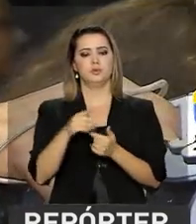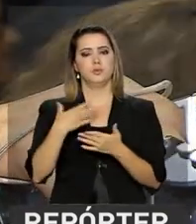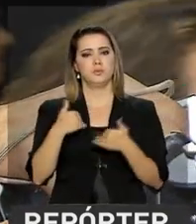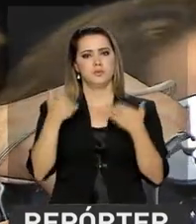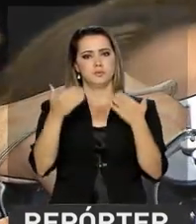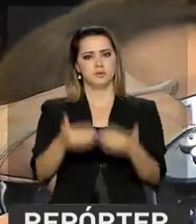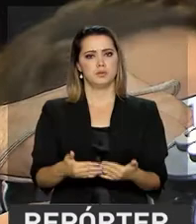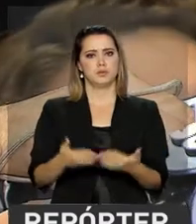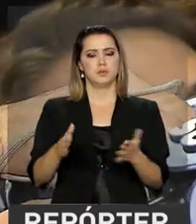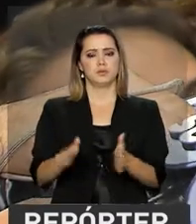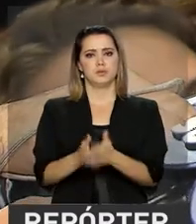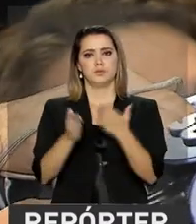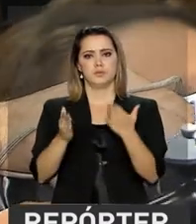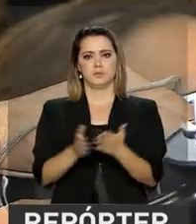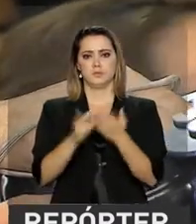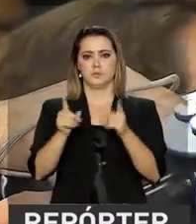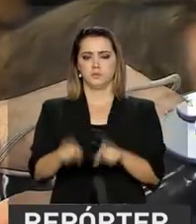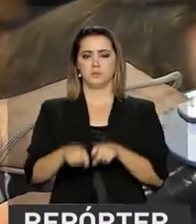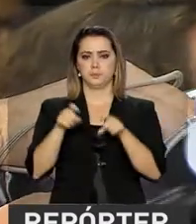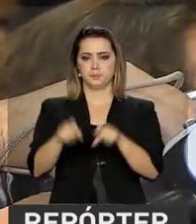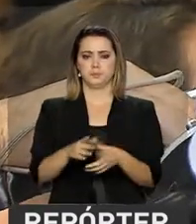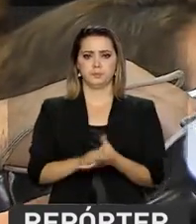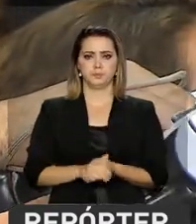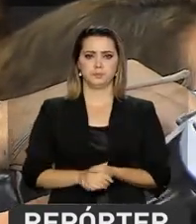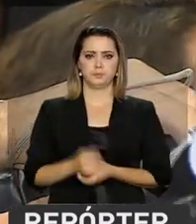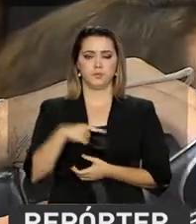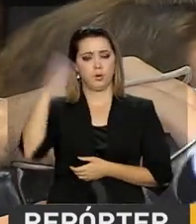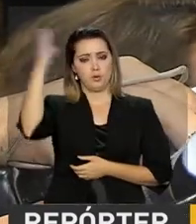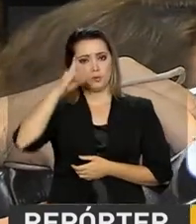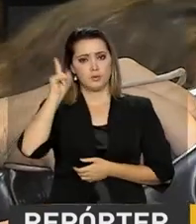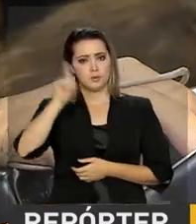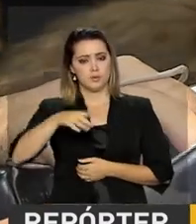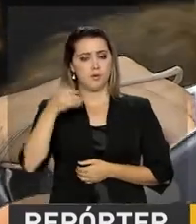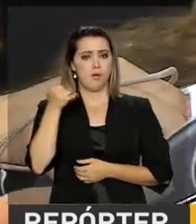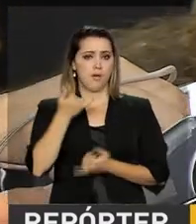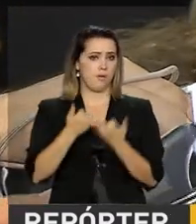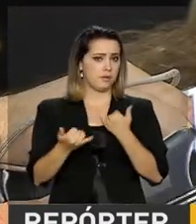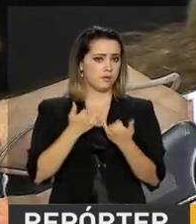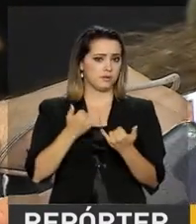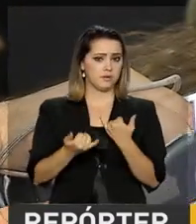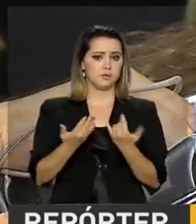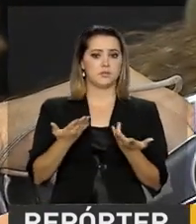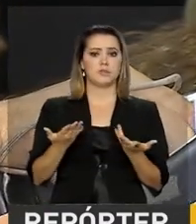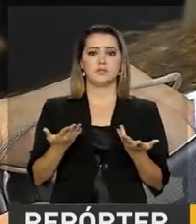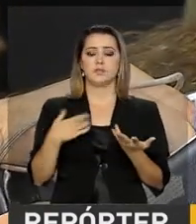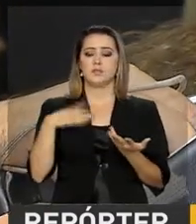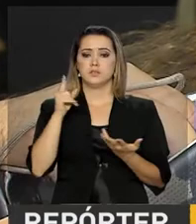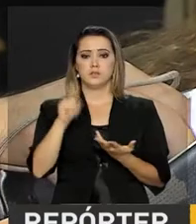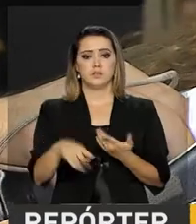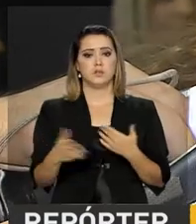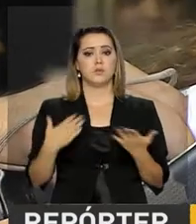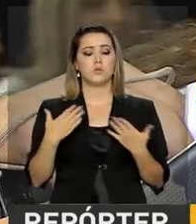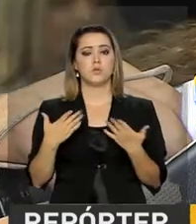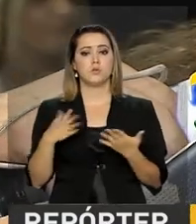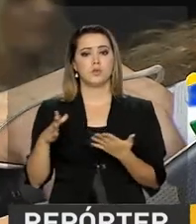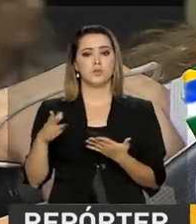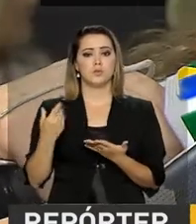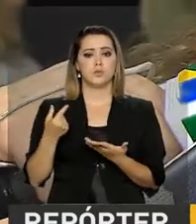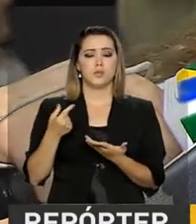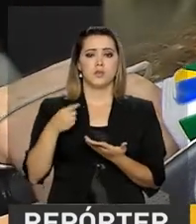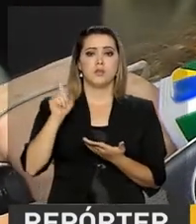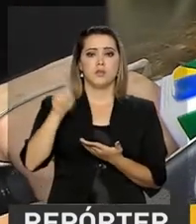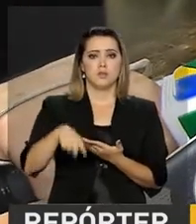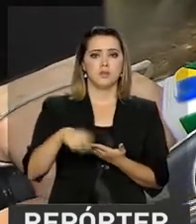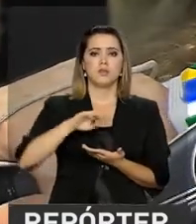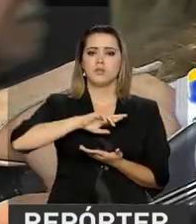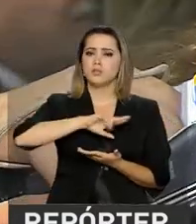da pobreza rural no brasil é mais um exemplo da do que propriamente um tomador de recursos no brasil tem